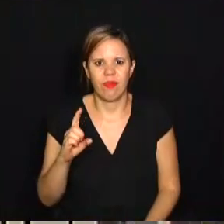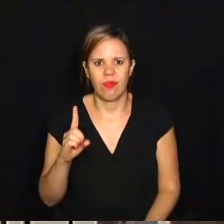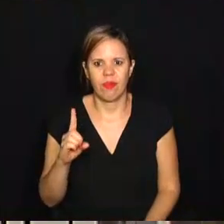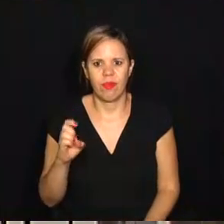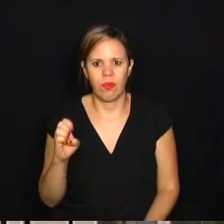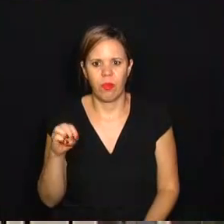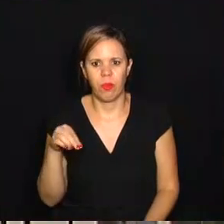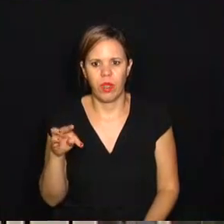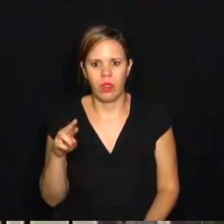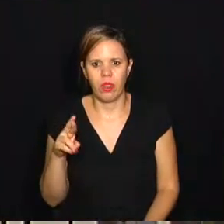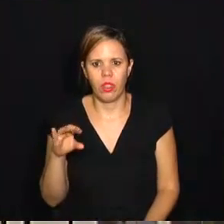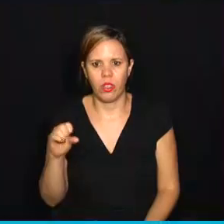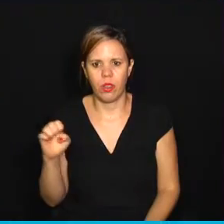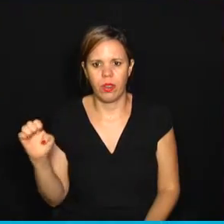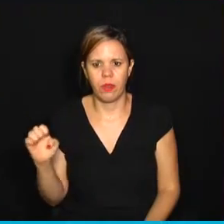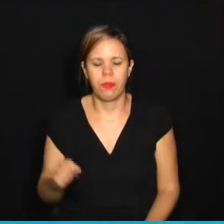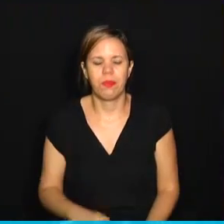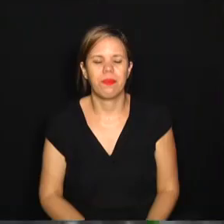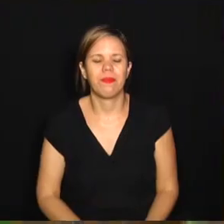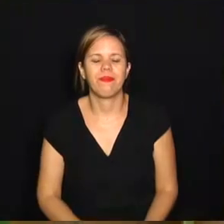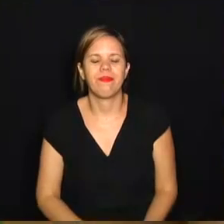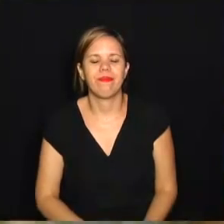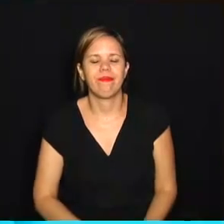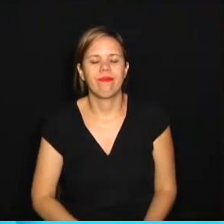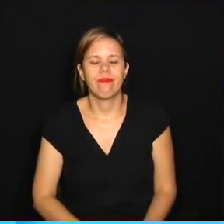a endometriose.